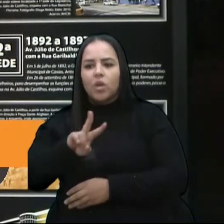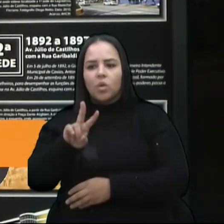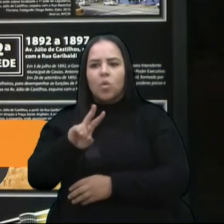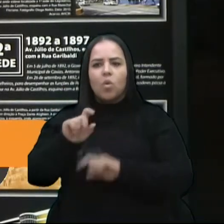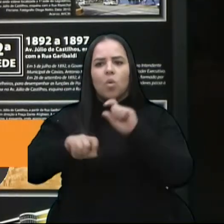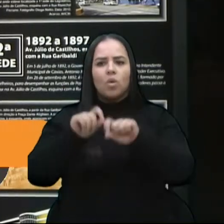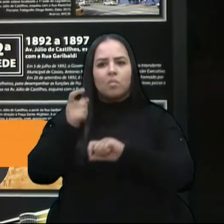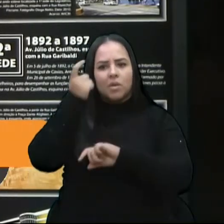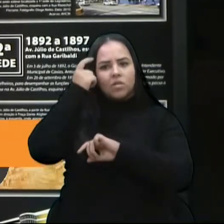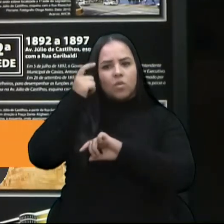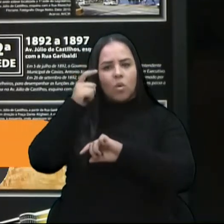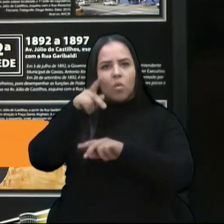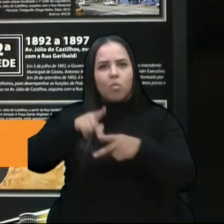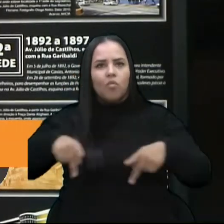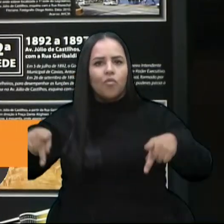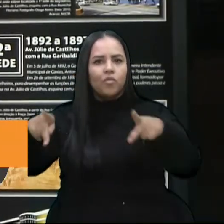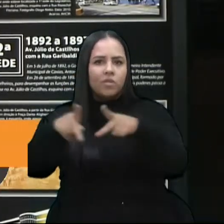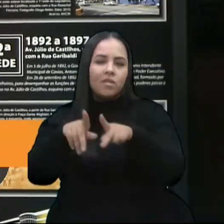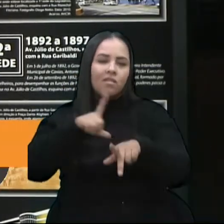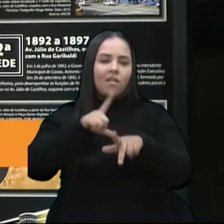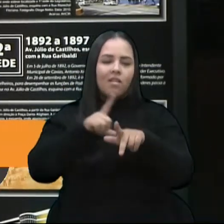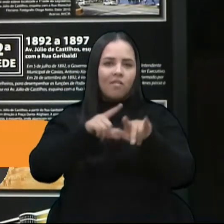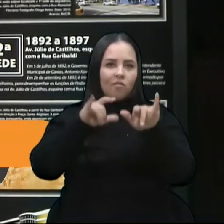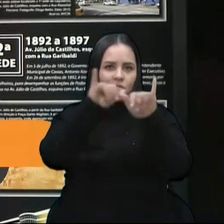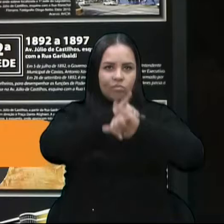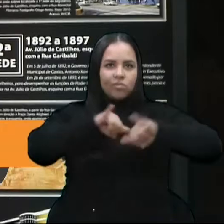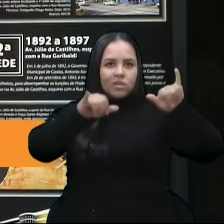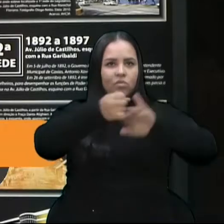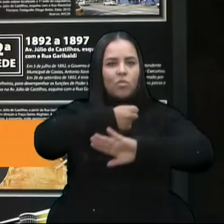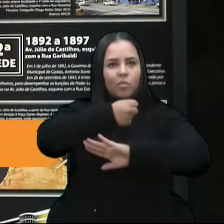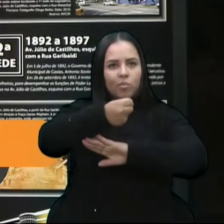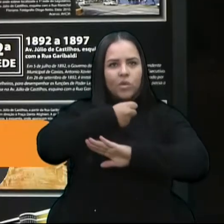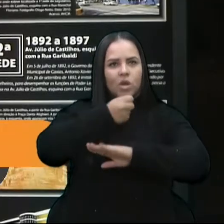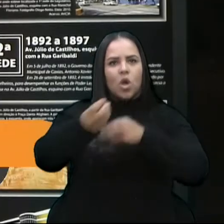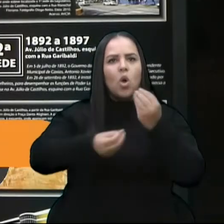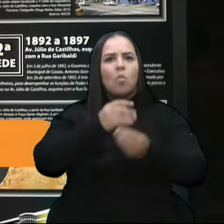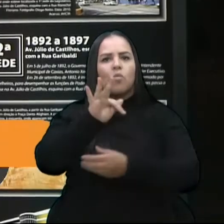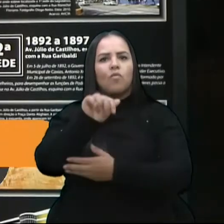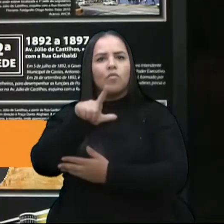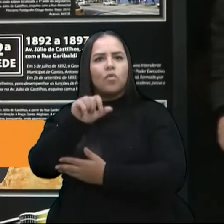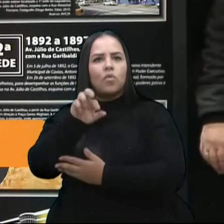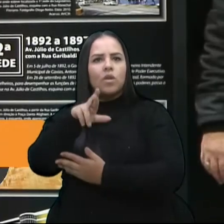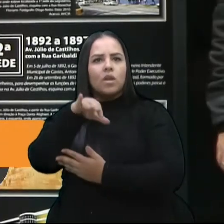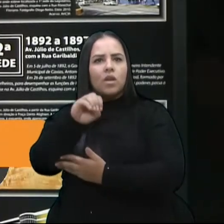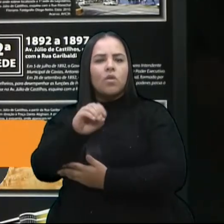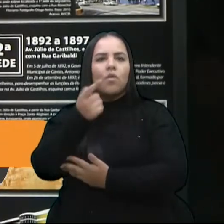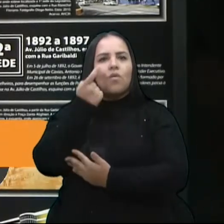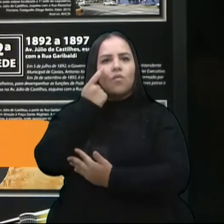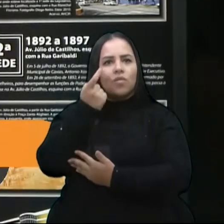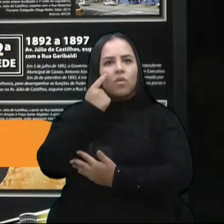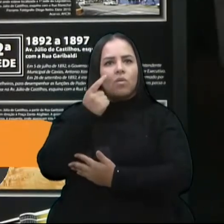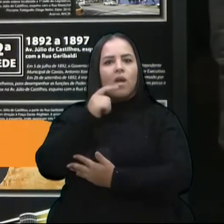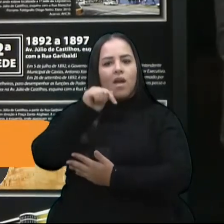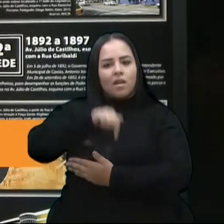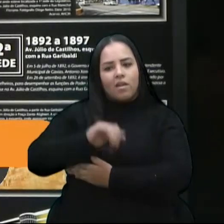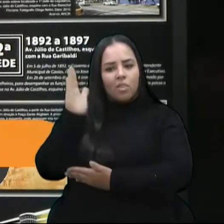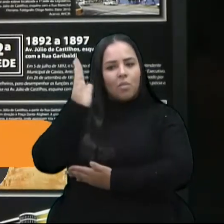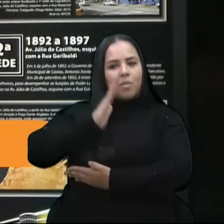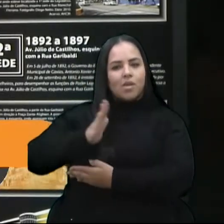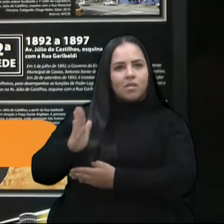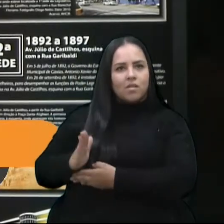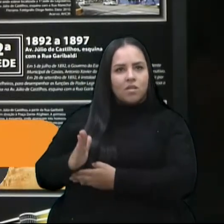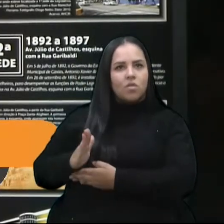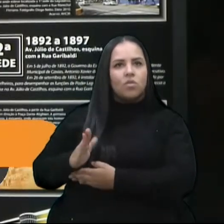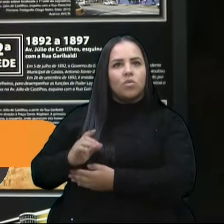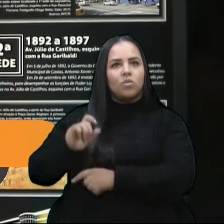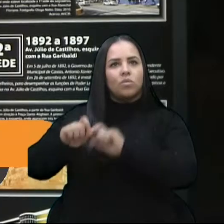da cobertura midiática na Itália e como o Floriano tem visto isso do ponto de vista de Brasil a partir da